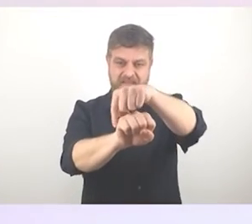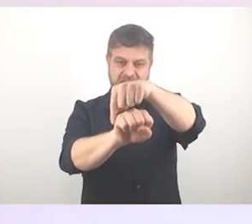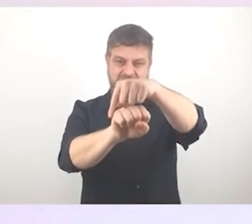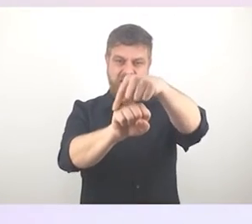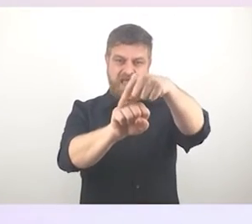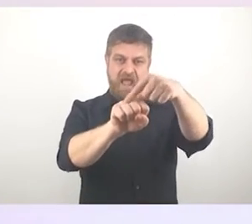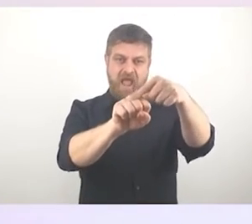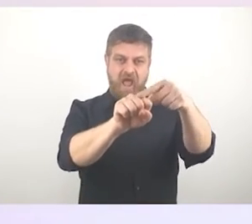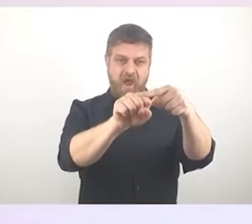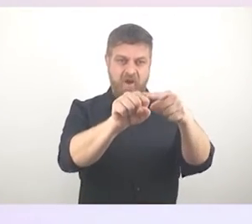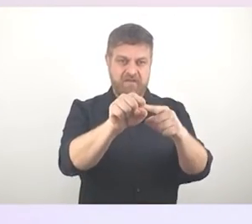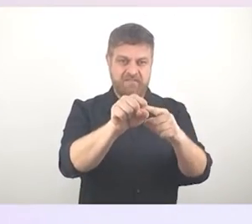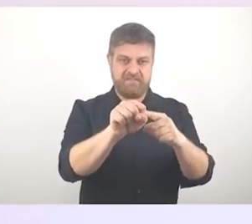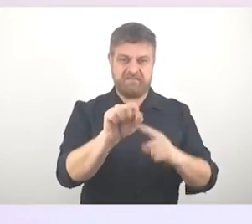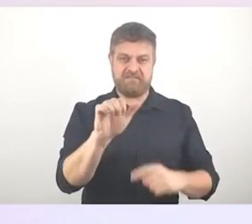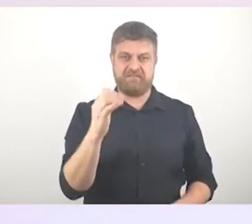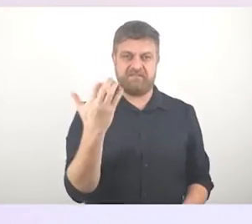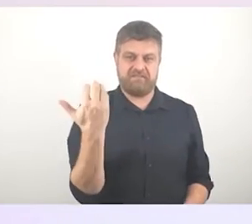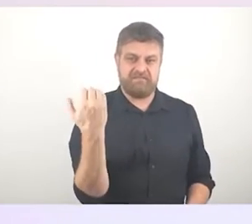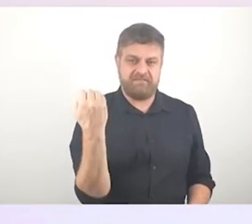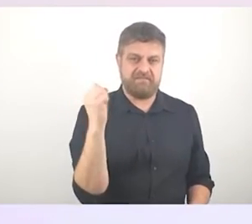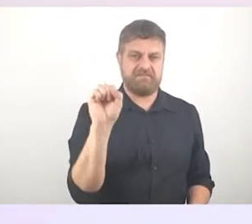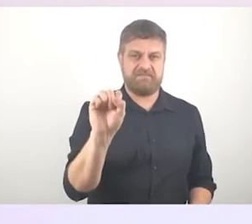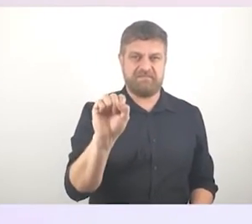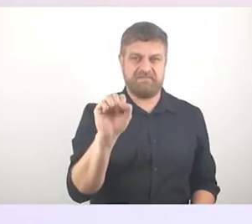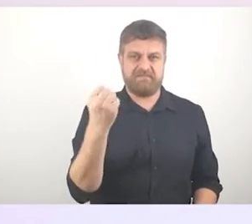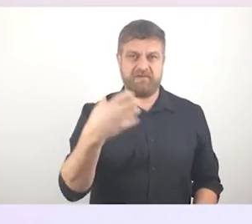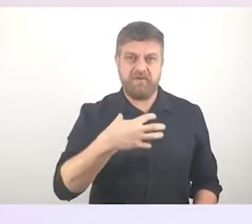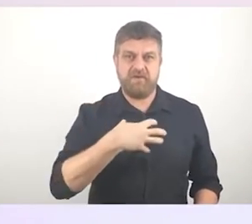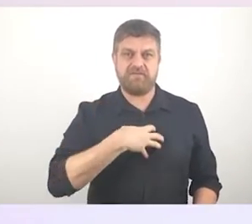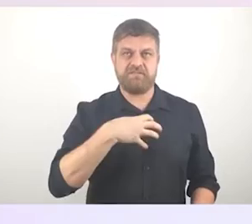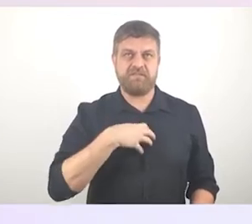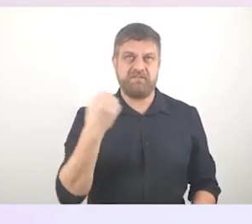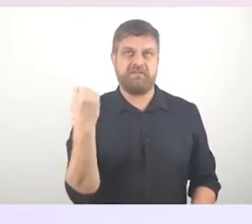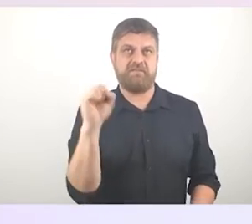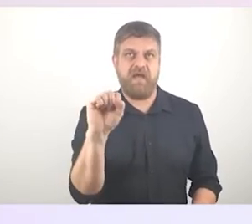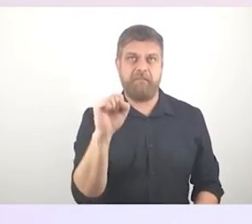aqui. E aí, o jeito de tocar é esse aqui, ó.